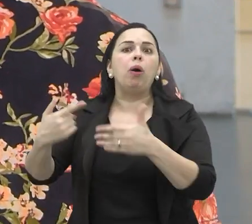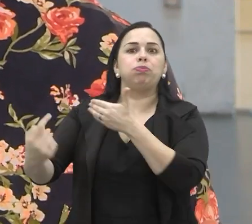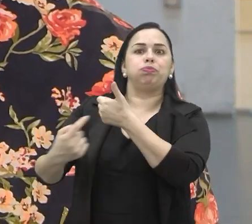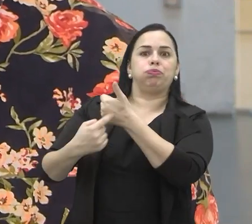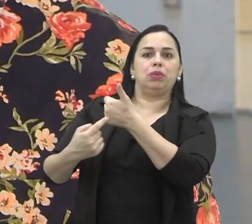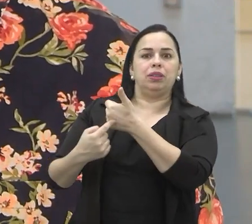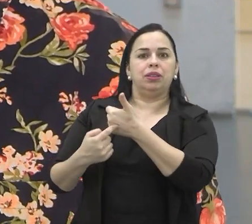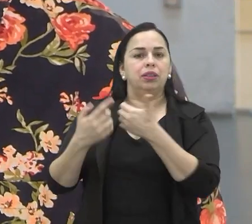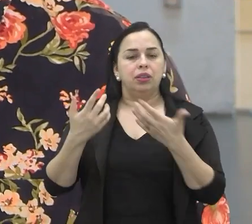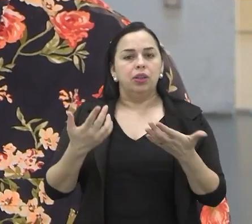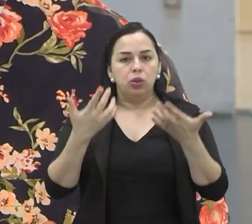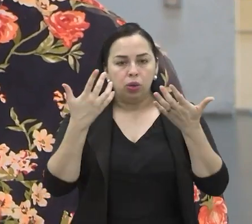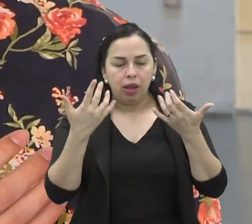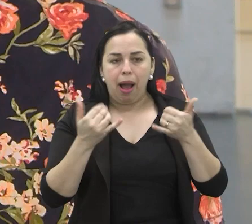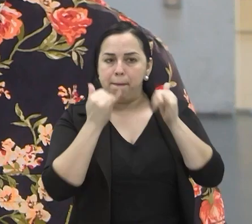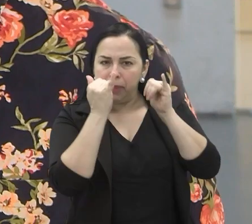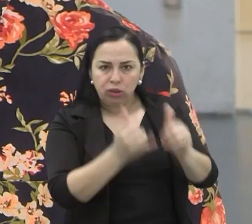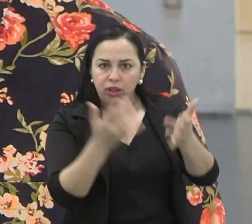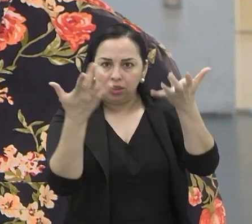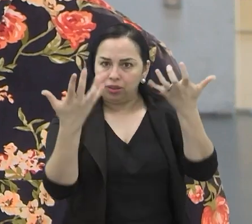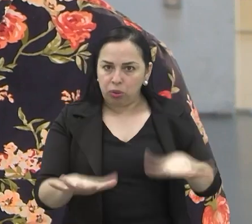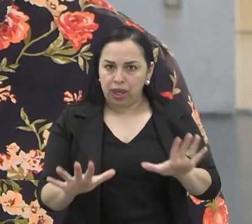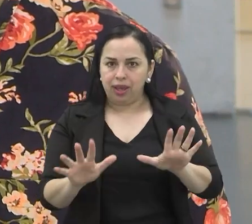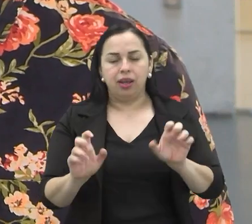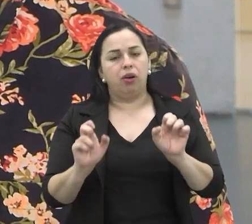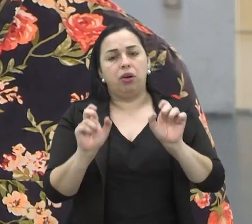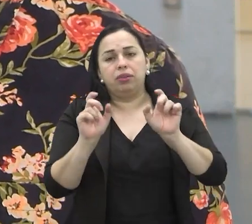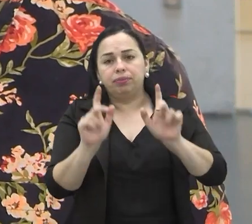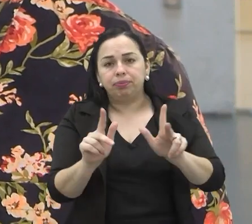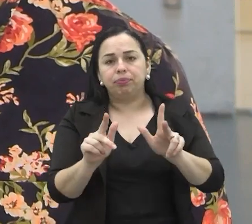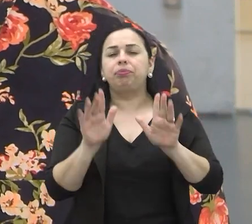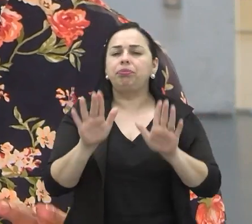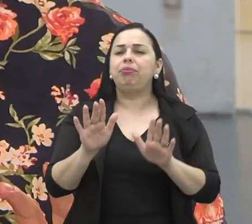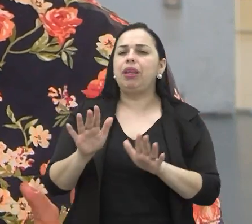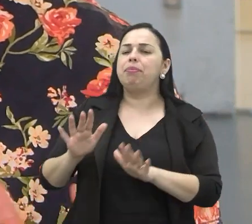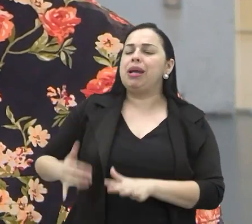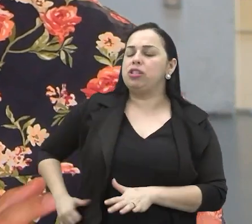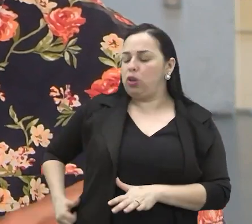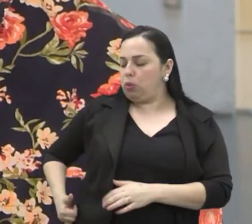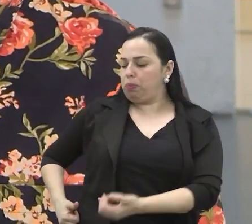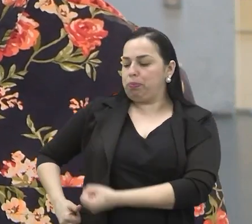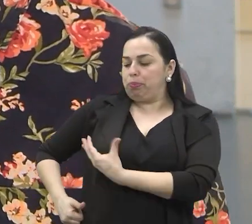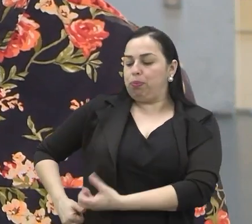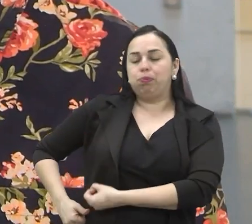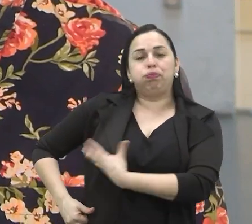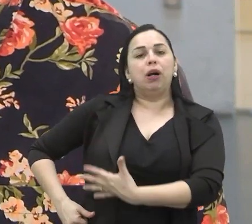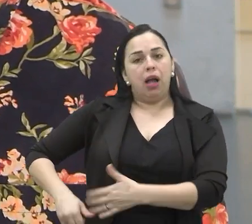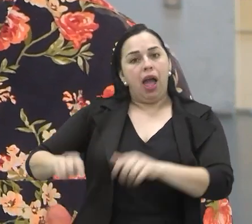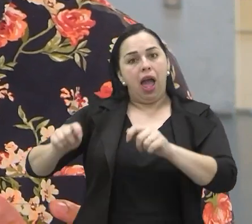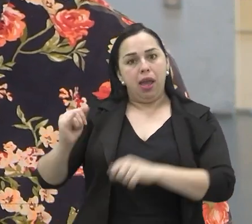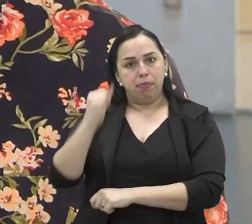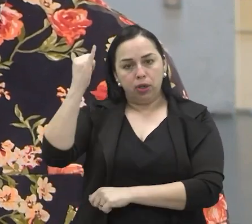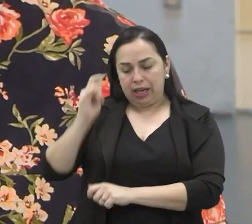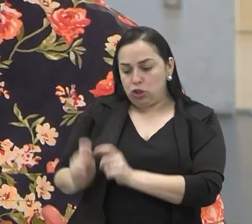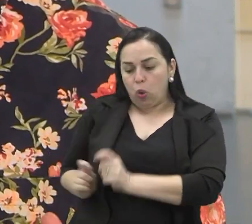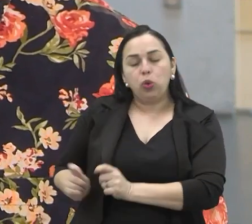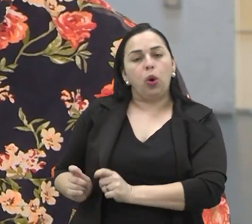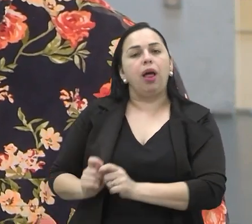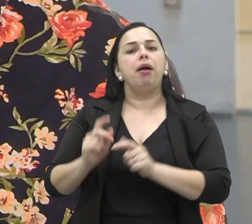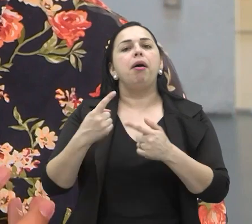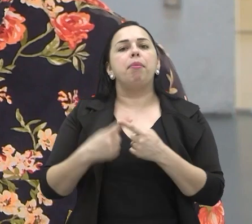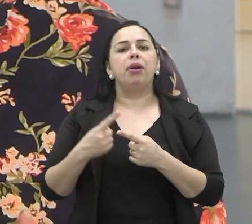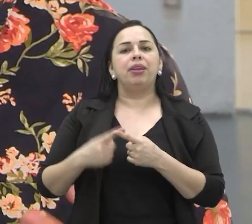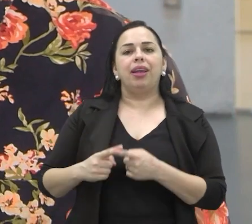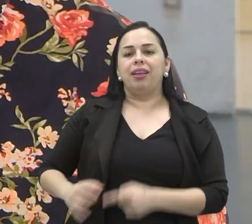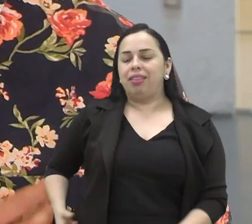primeiro espaço, se você não quer sair das redes sociais, você entende que aquilo é importante para você ainda, acho que você controlar as notificações é importante. Até mesmo porque elas são